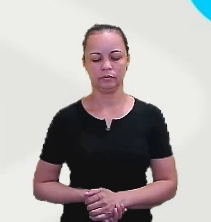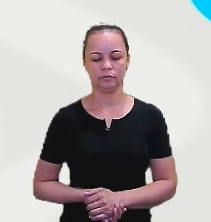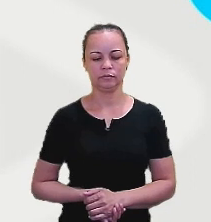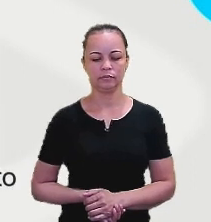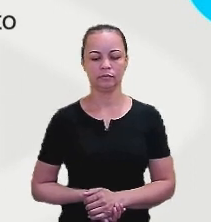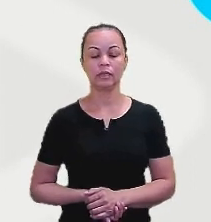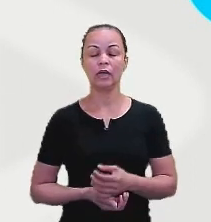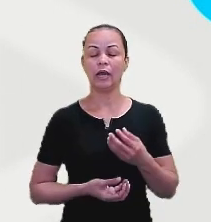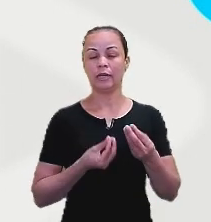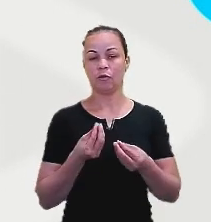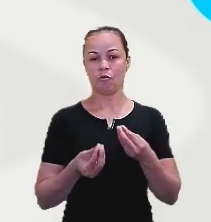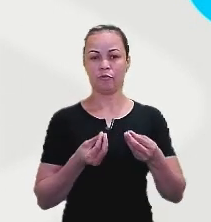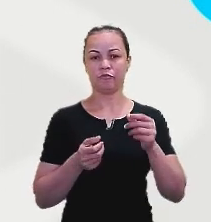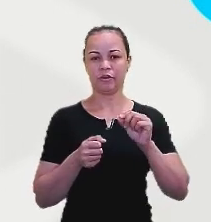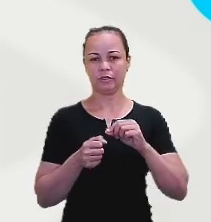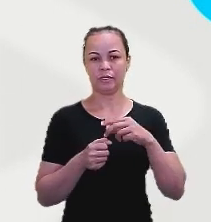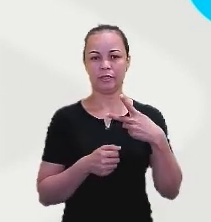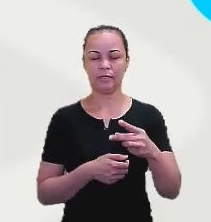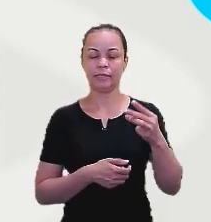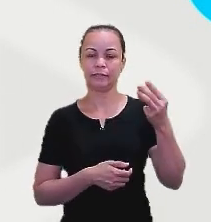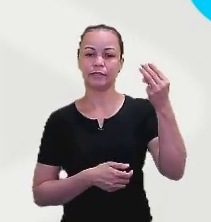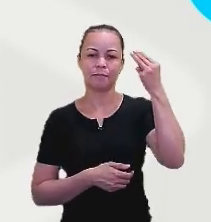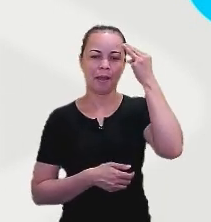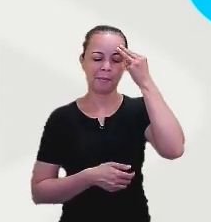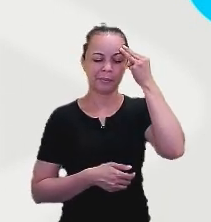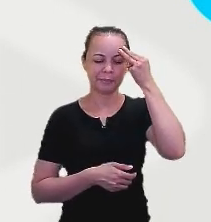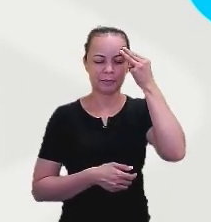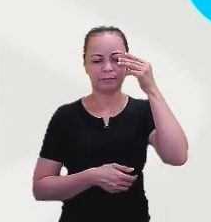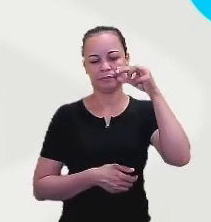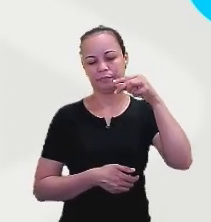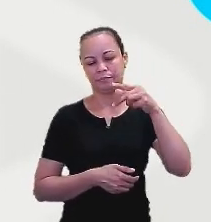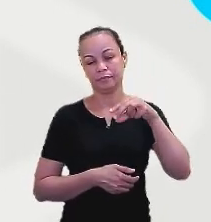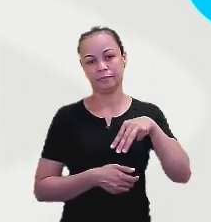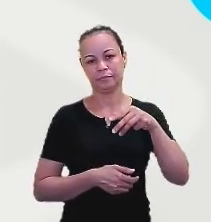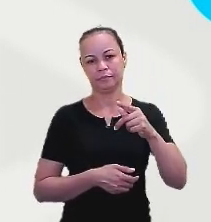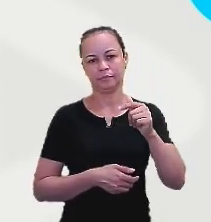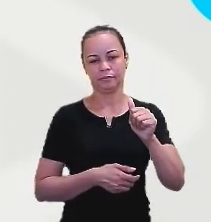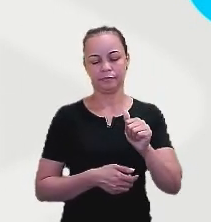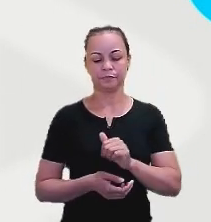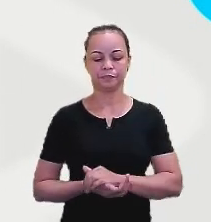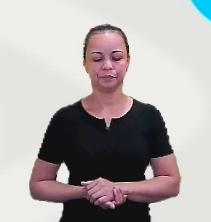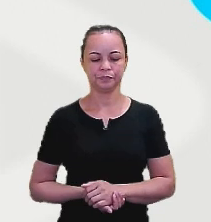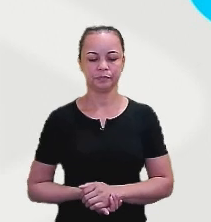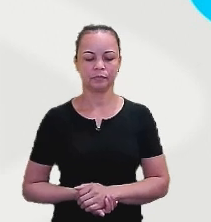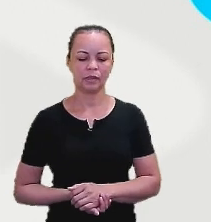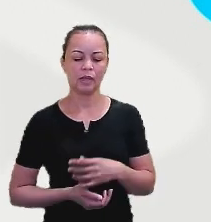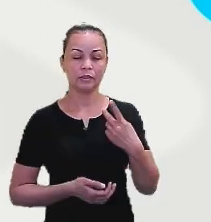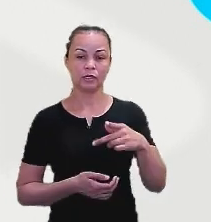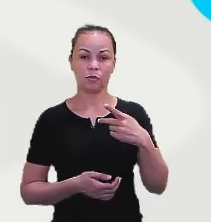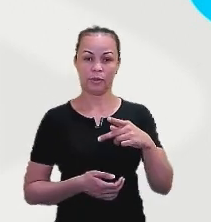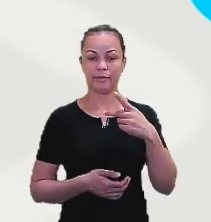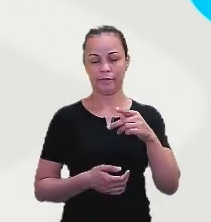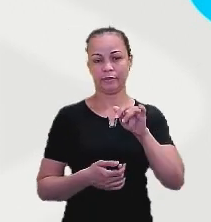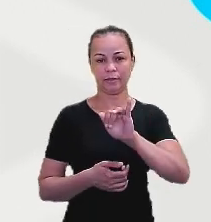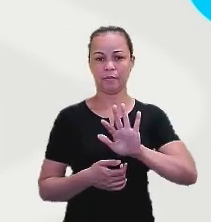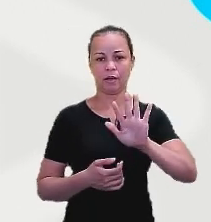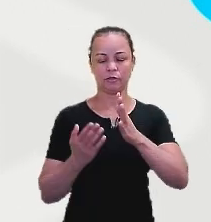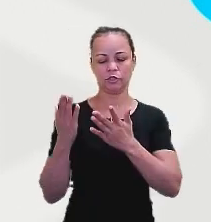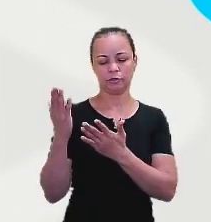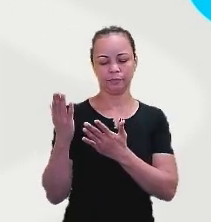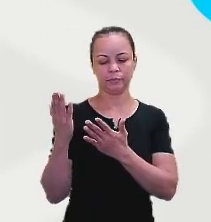como fazer, né, esse mapa mental. Então, ali tem um modelinho onde esse retângulo central